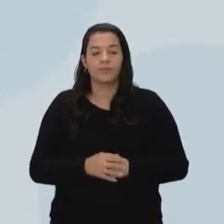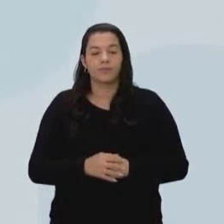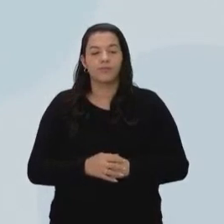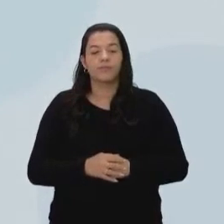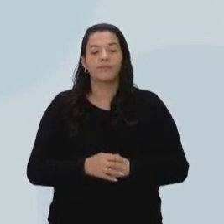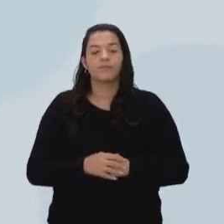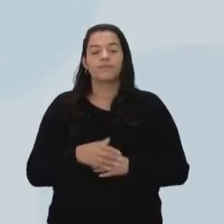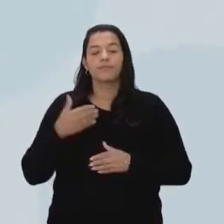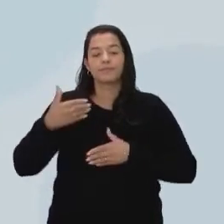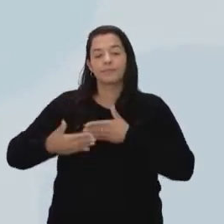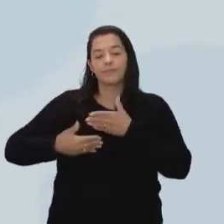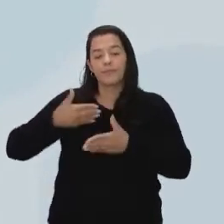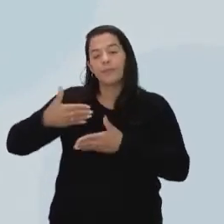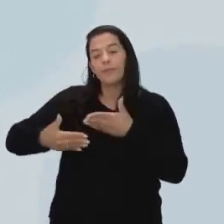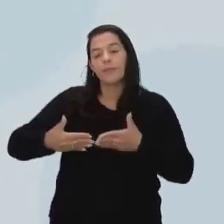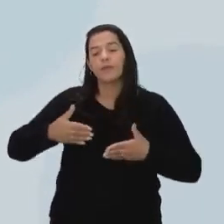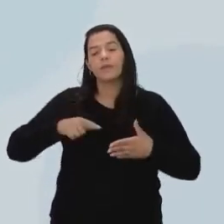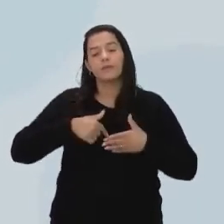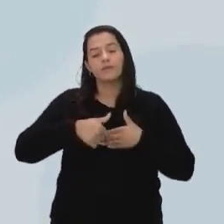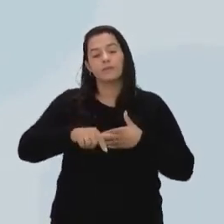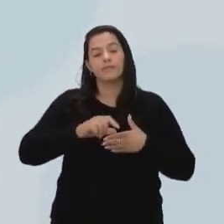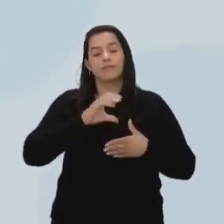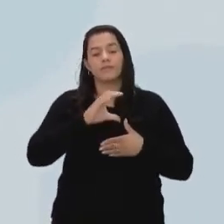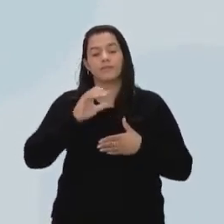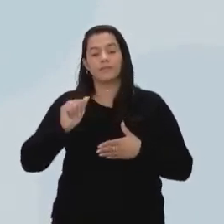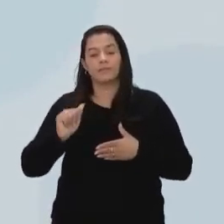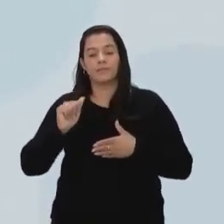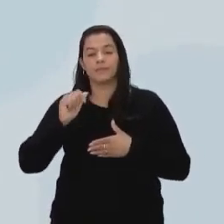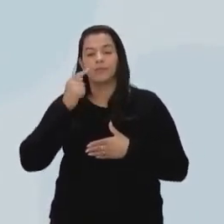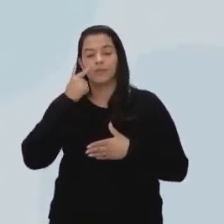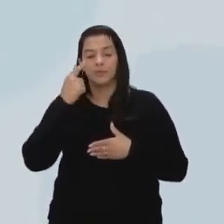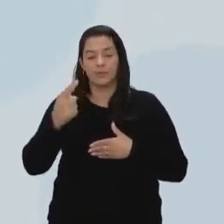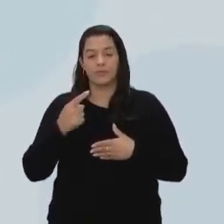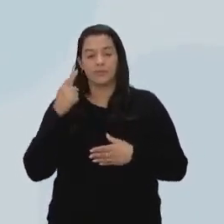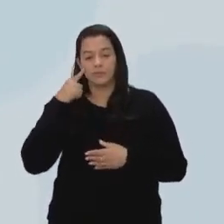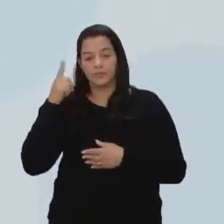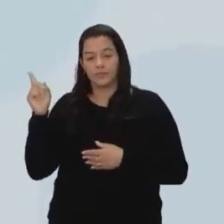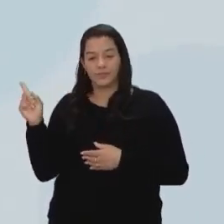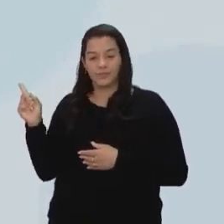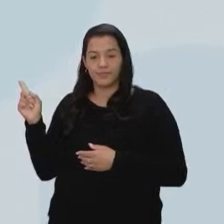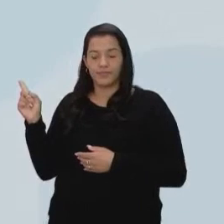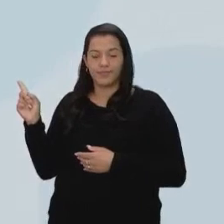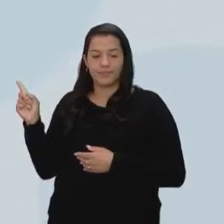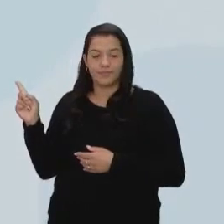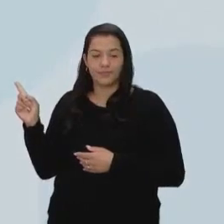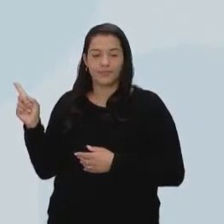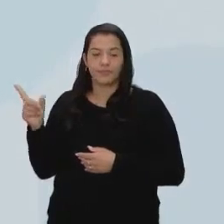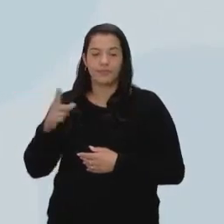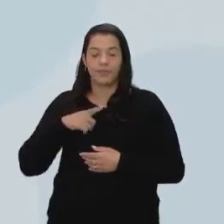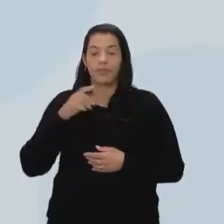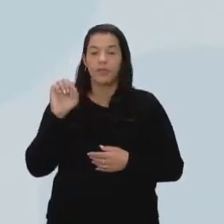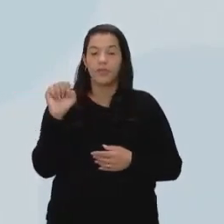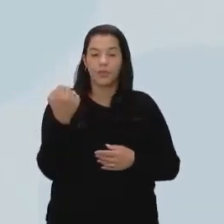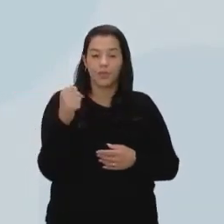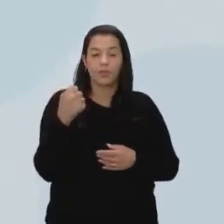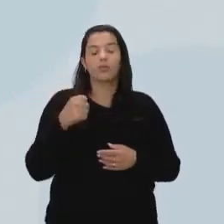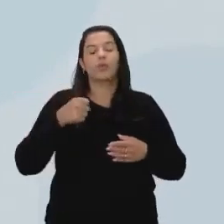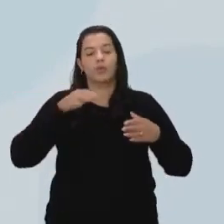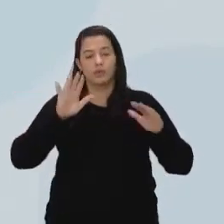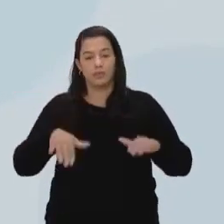momento, o carbono passa a ter 1, 2, 3, 4, 5, 6, 7, 8. Adquire a